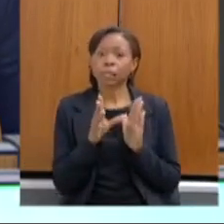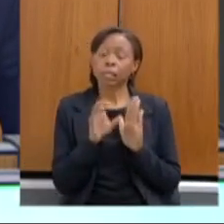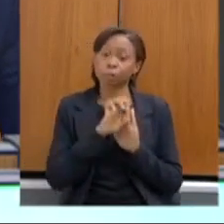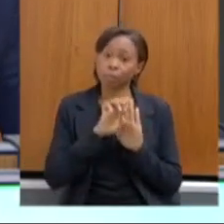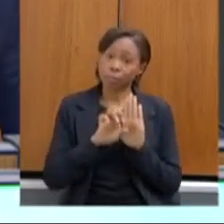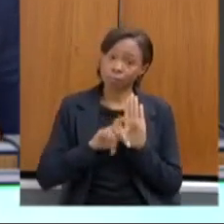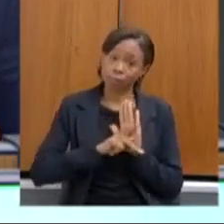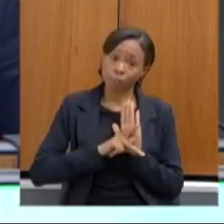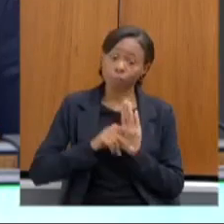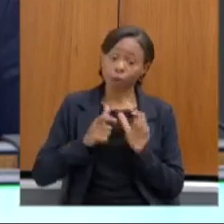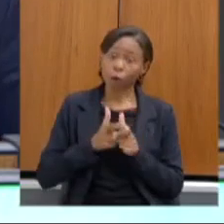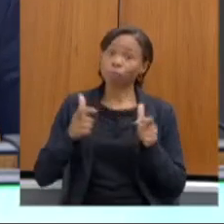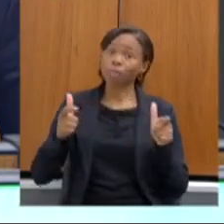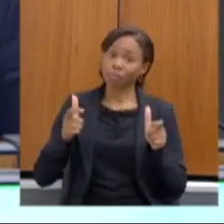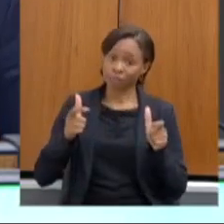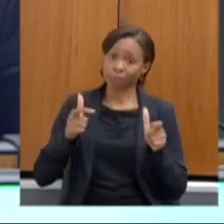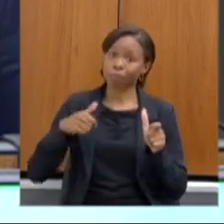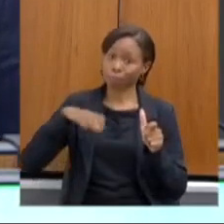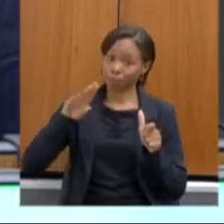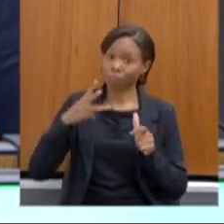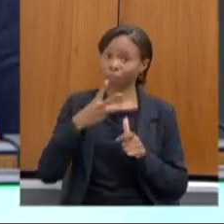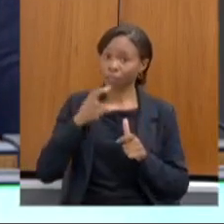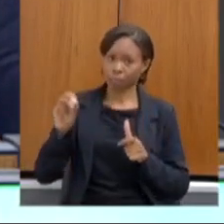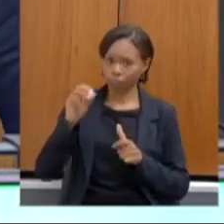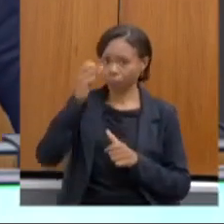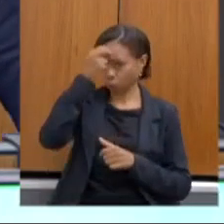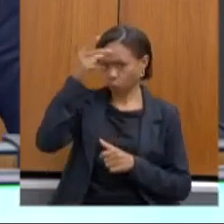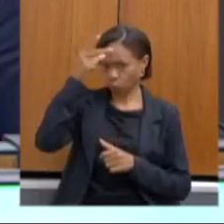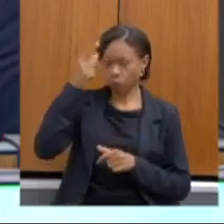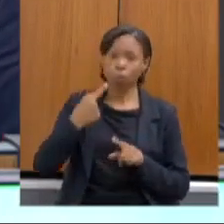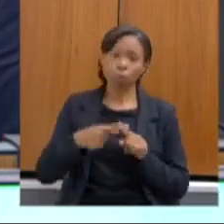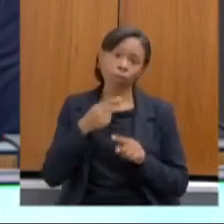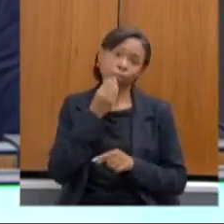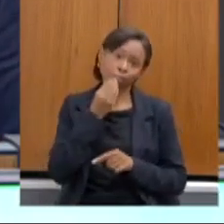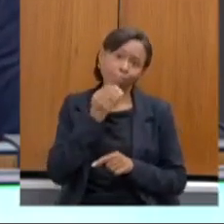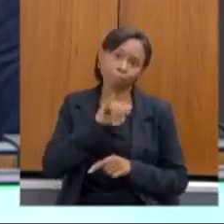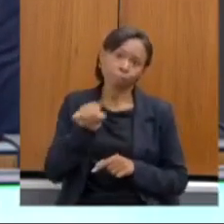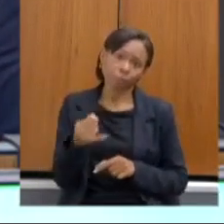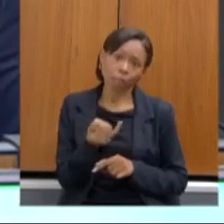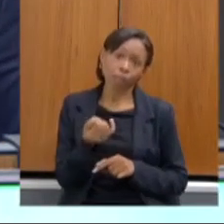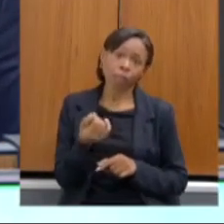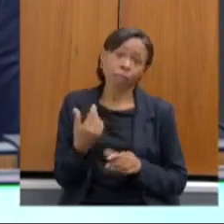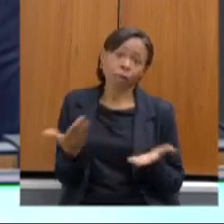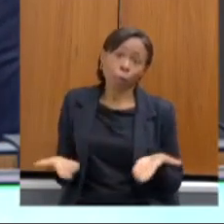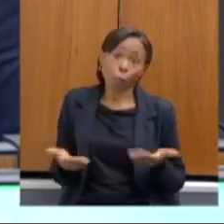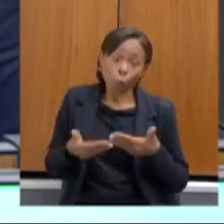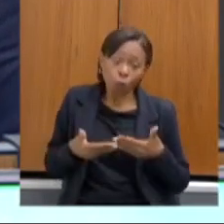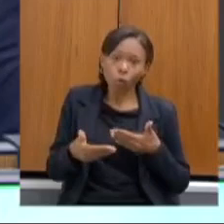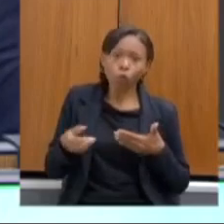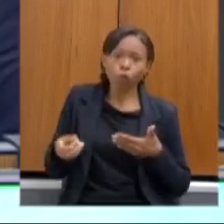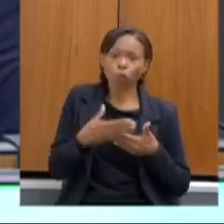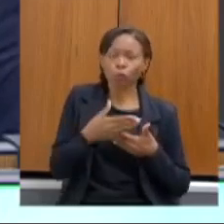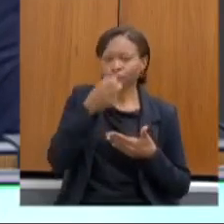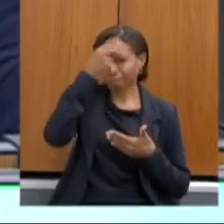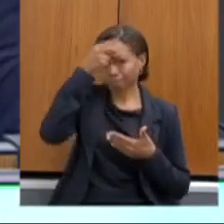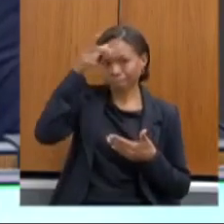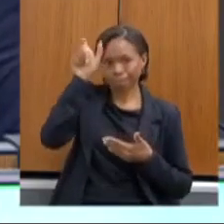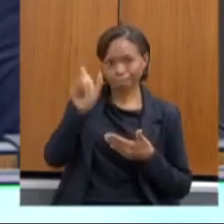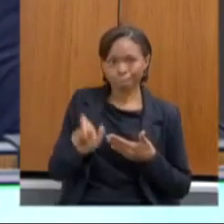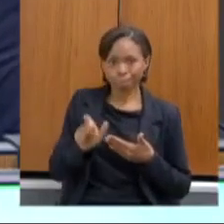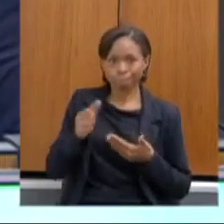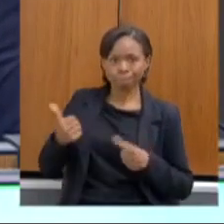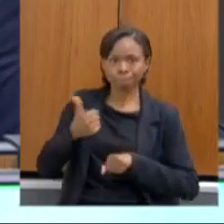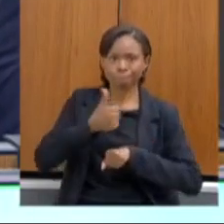prefeituras isso eu considero muito oportuno neste momento em que novos prefeitos estão é tomando